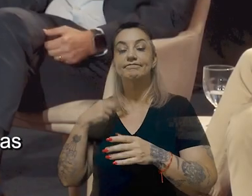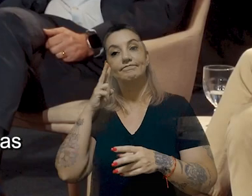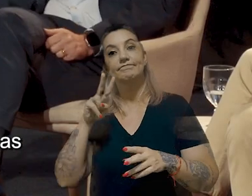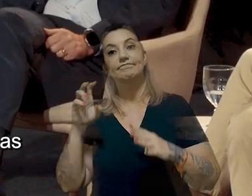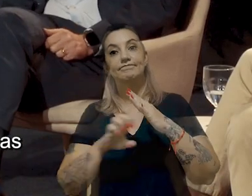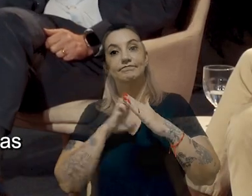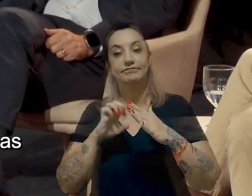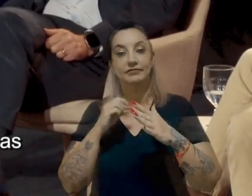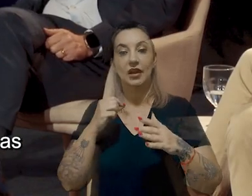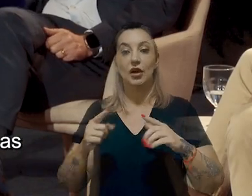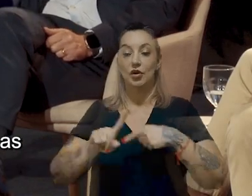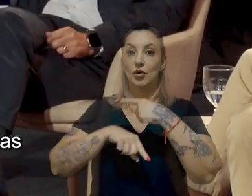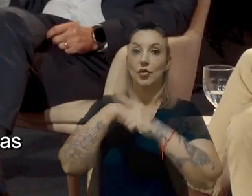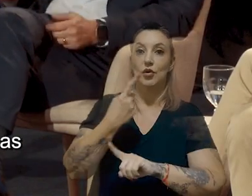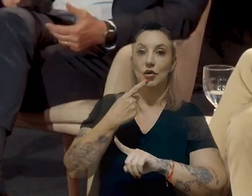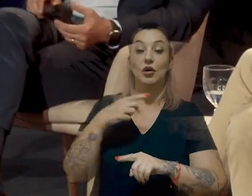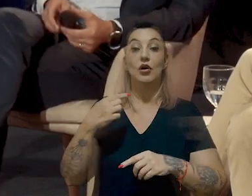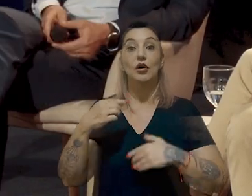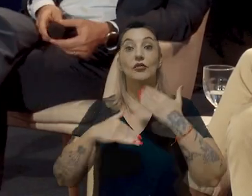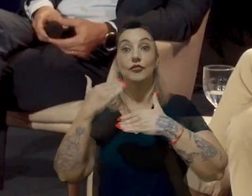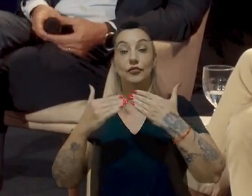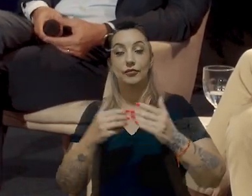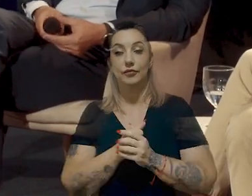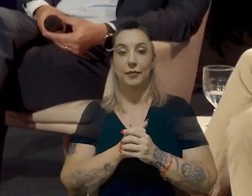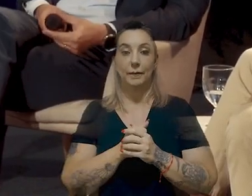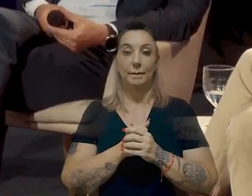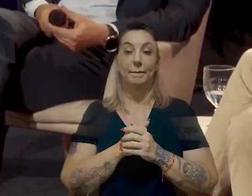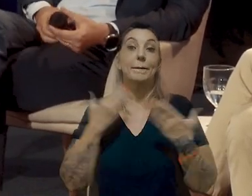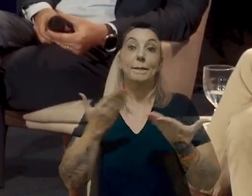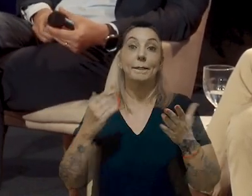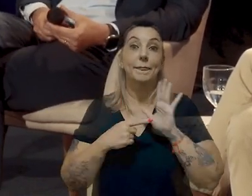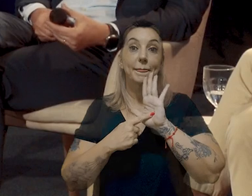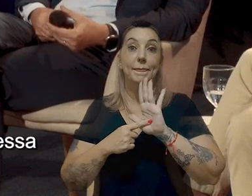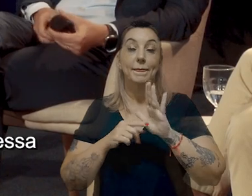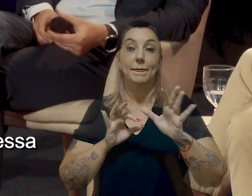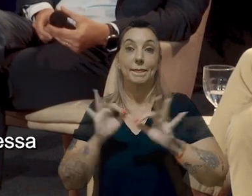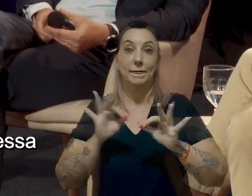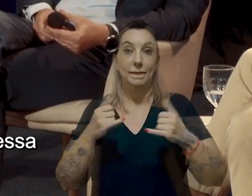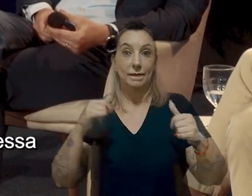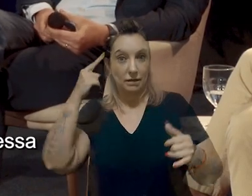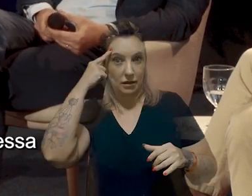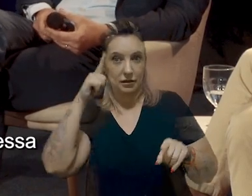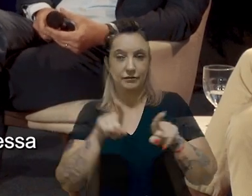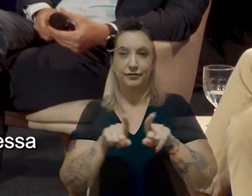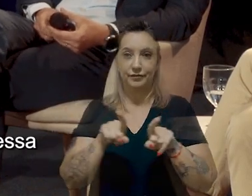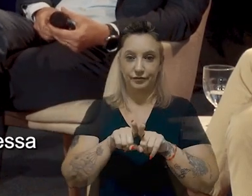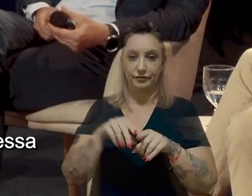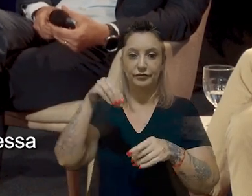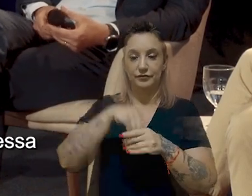que que vocês têm visto nas empresas o que que é emergente assim o que que é promissor eh e como é que move a organização para pensar também